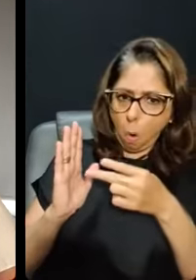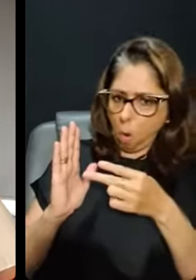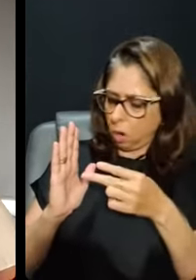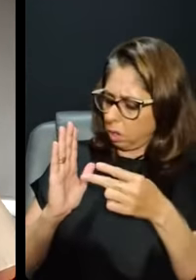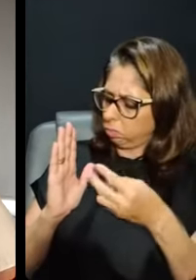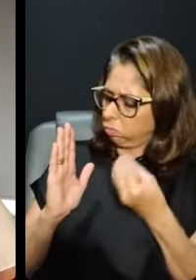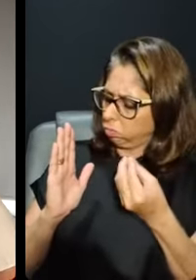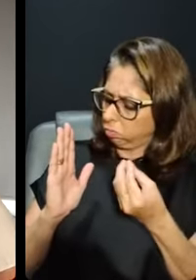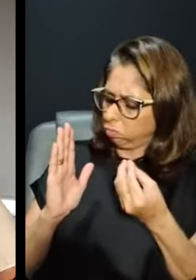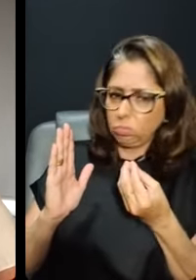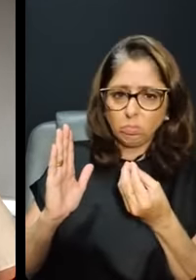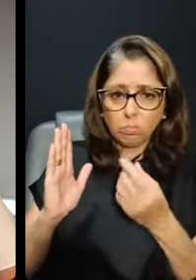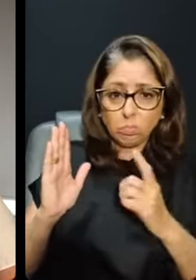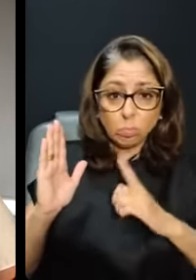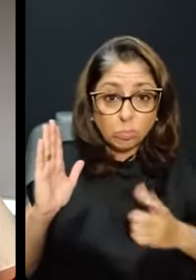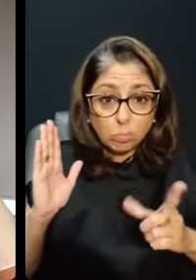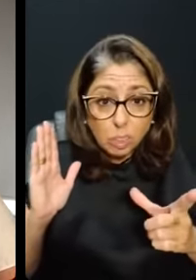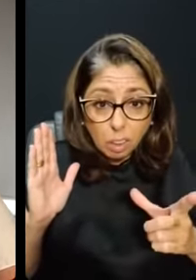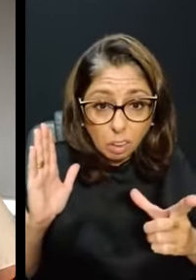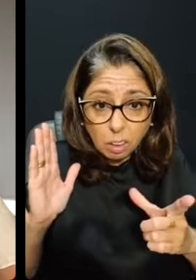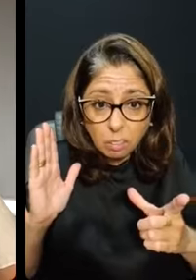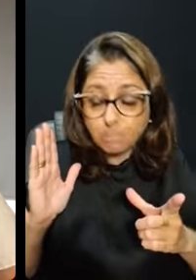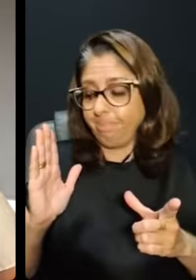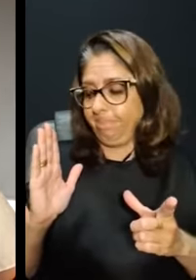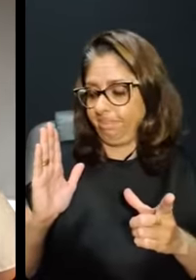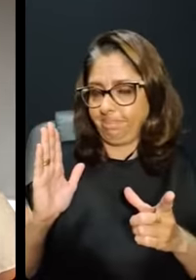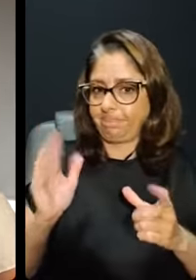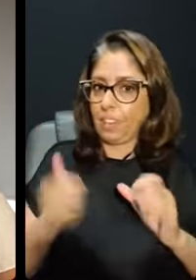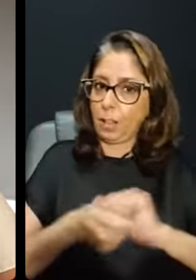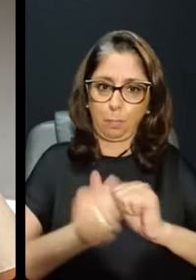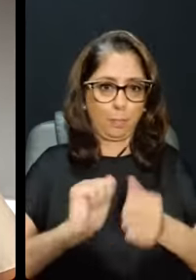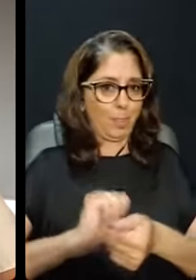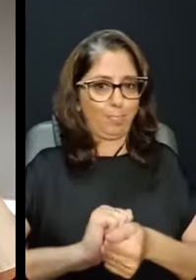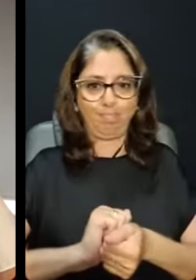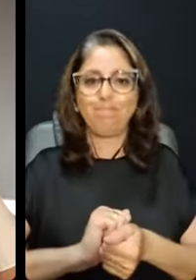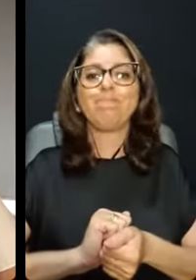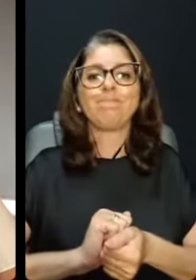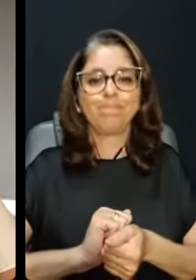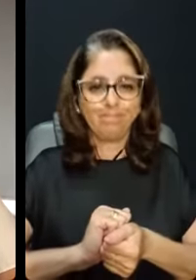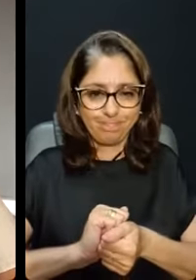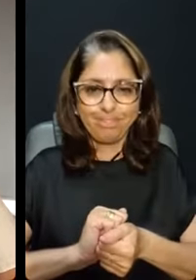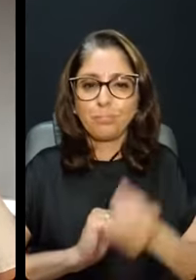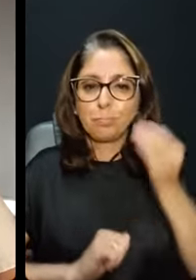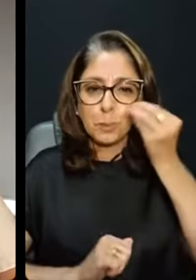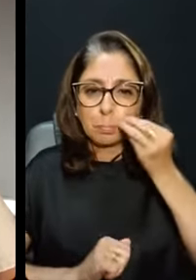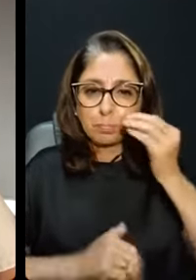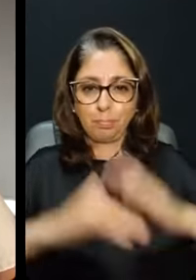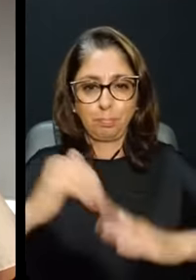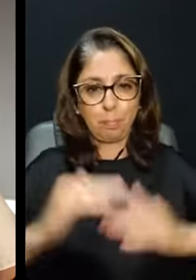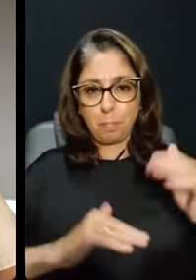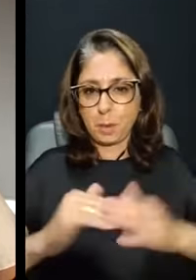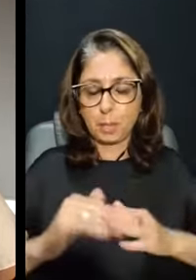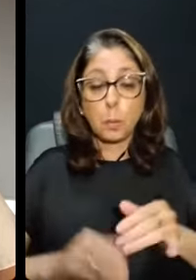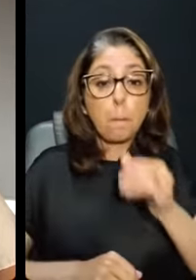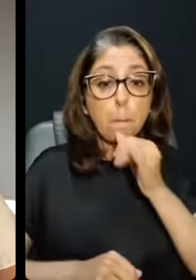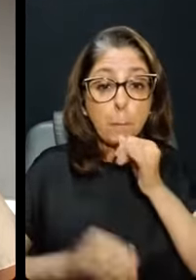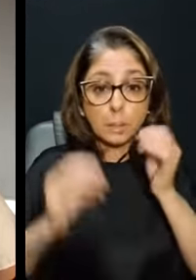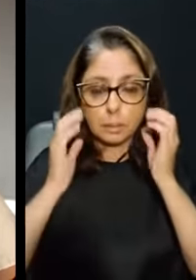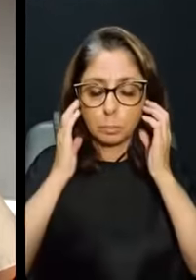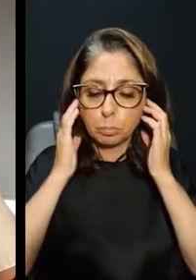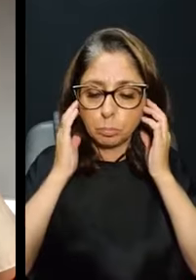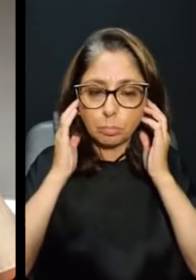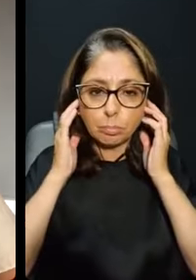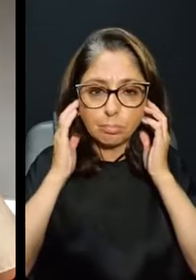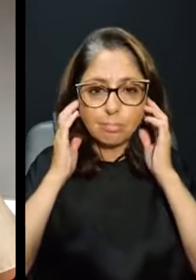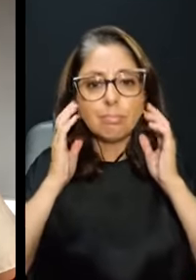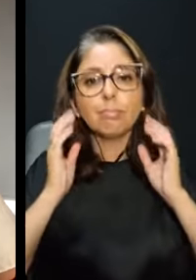você vai ter que fazer um recorte, vai ter que fazer escolhas ou vai ter que definir novos parâmetros. Por exemplo, nos jogos, vou trazer